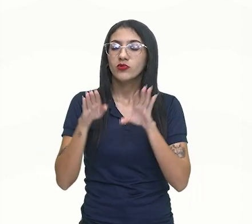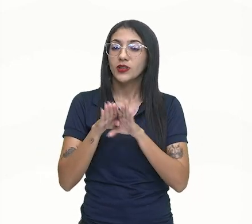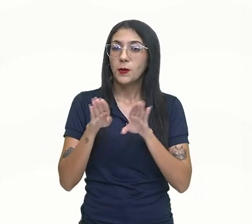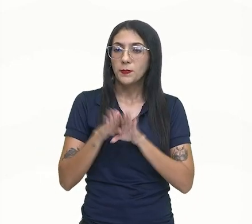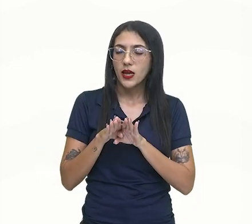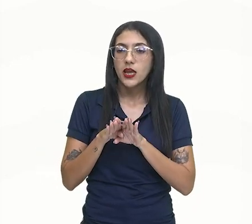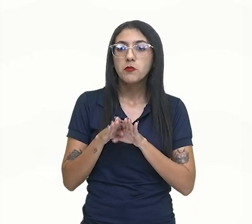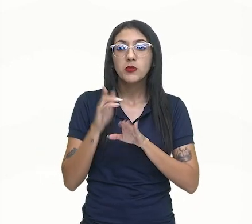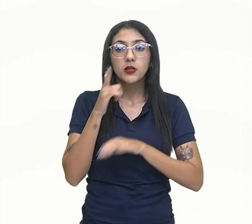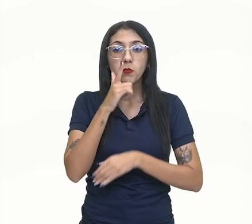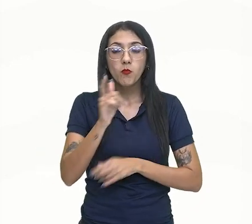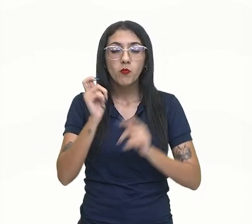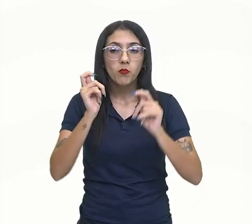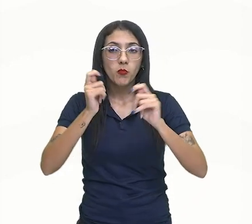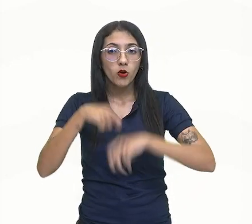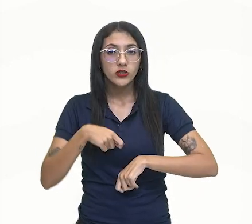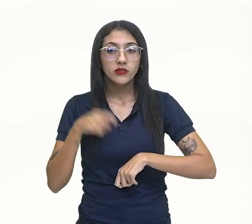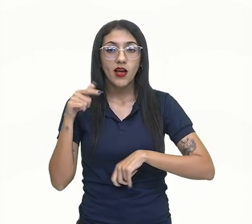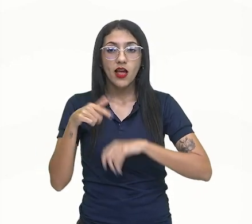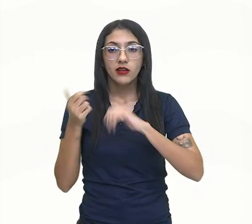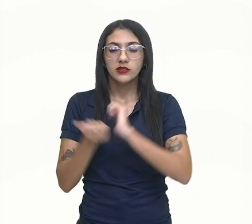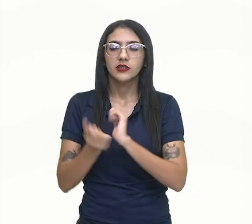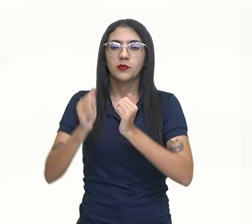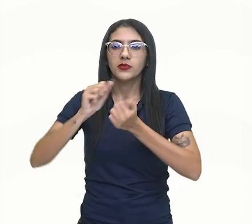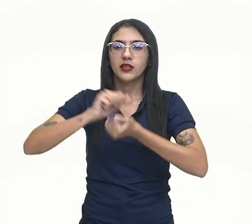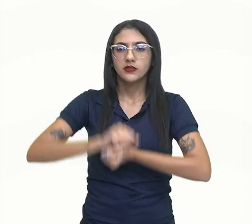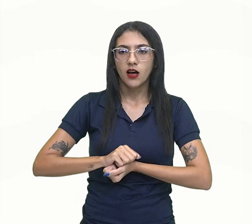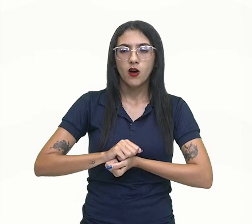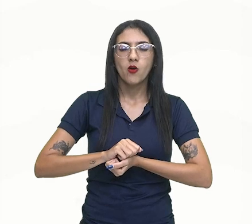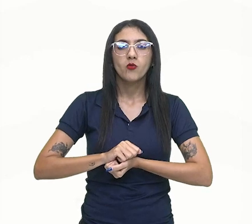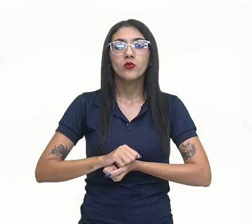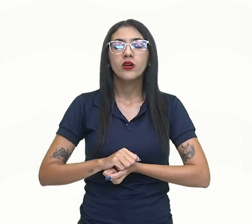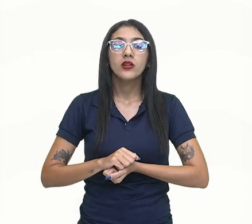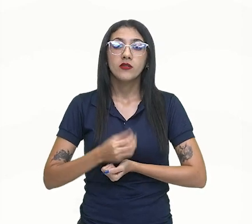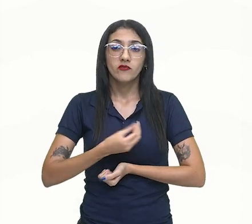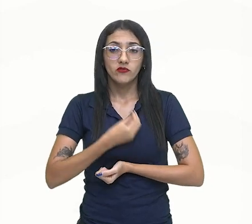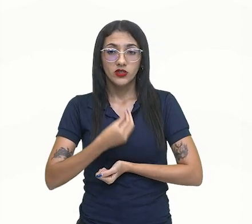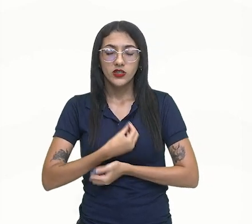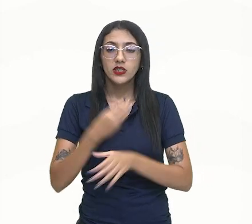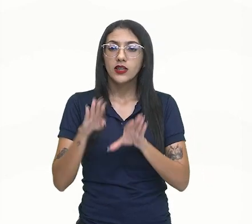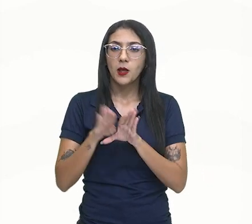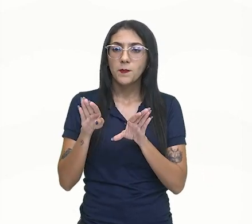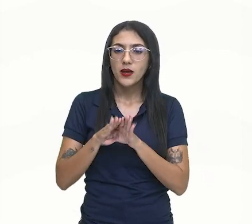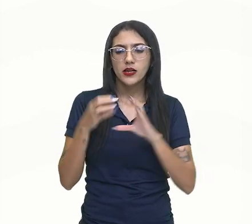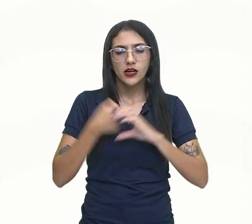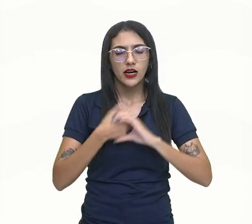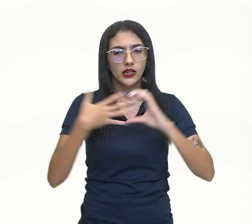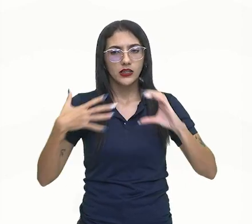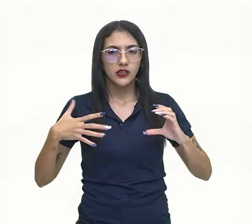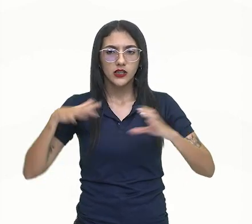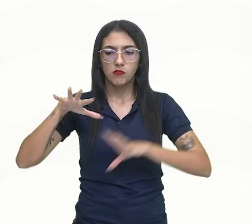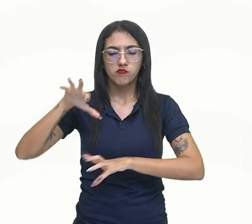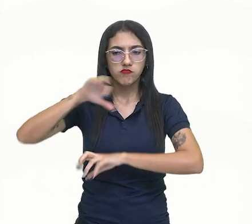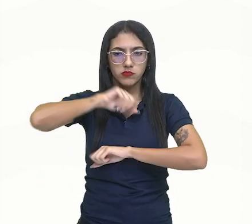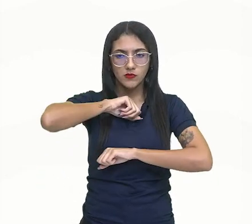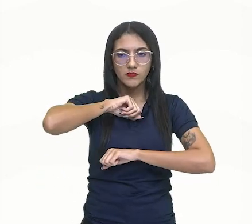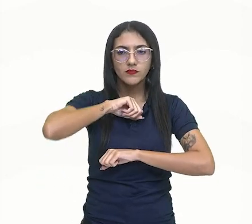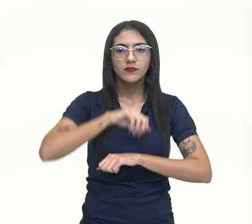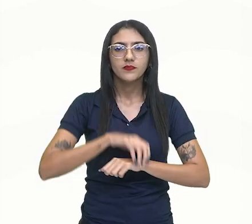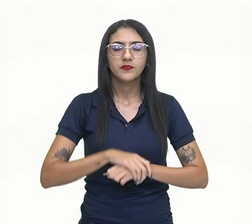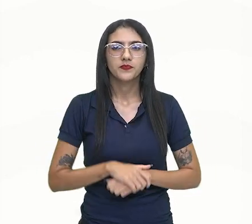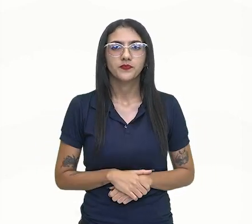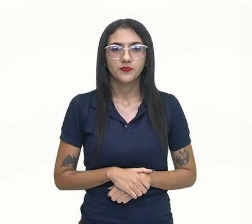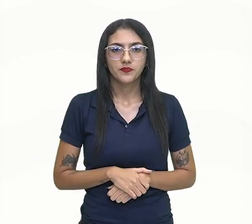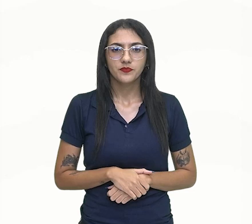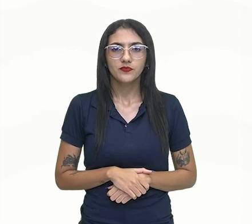então chegar à adaptação, sobrevivência e transferência dessas características aos seres vivos.